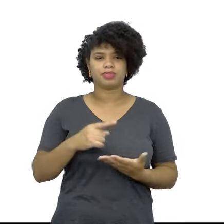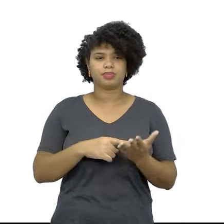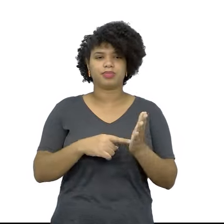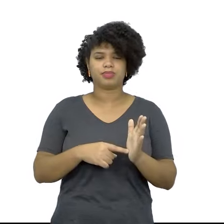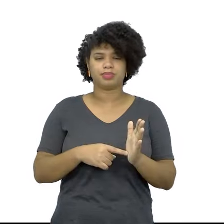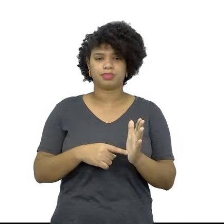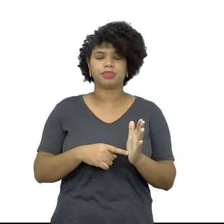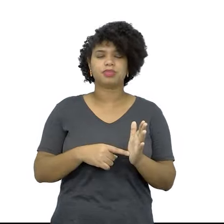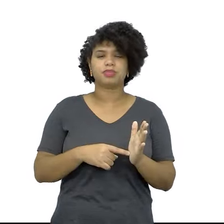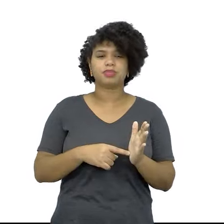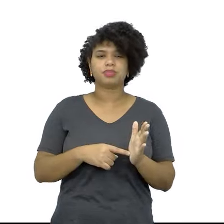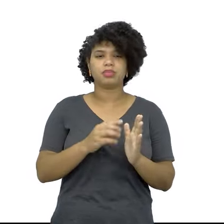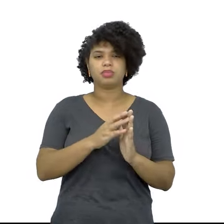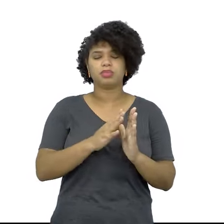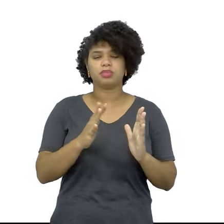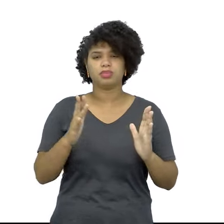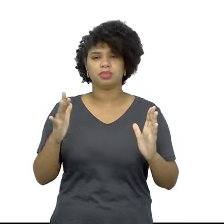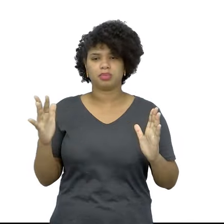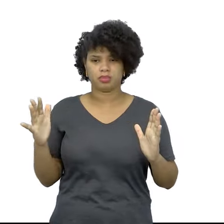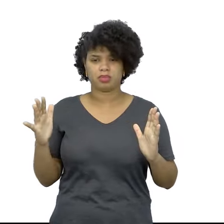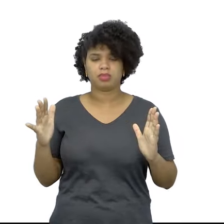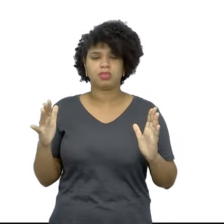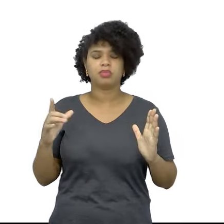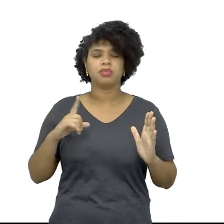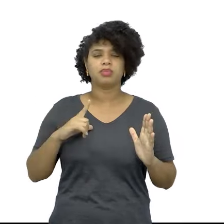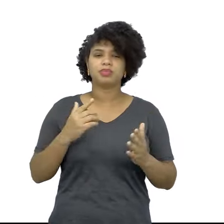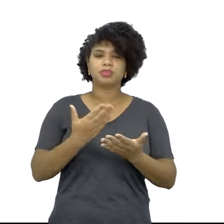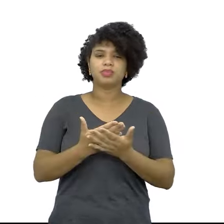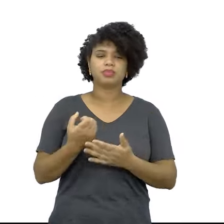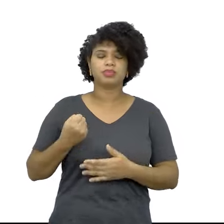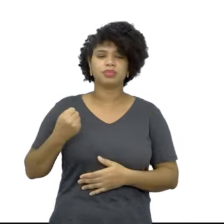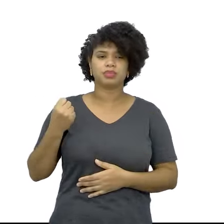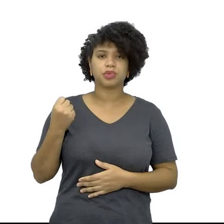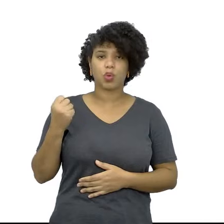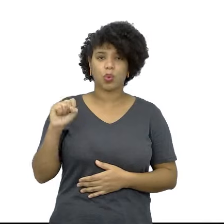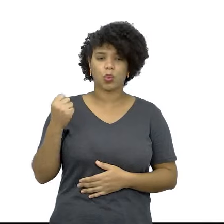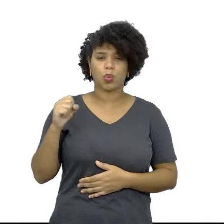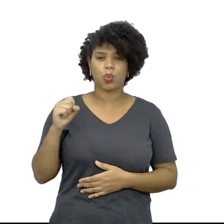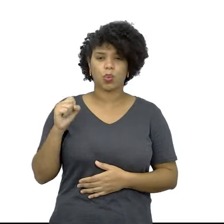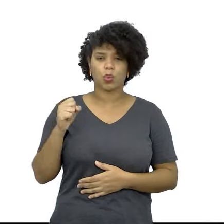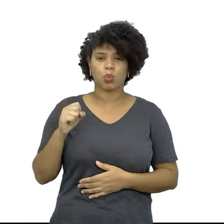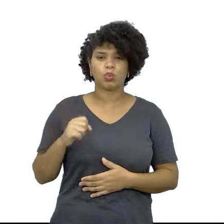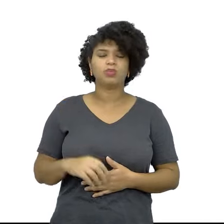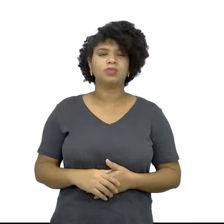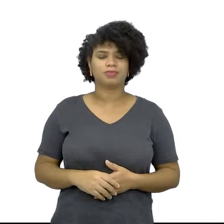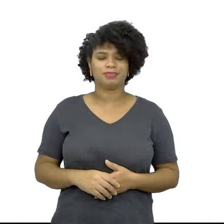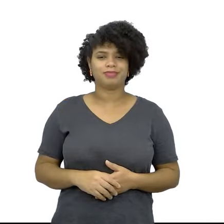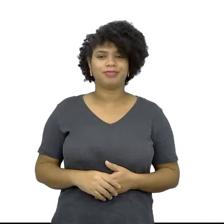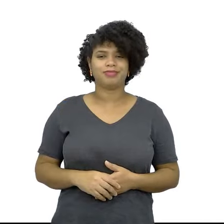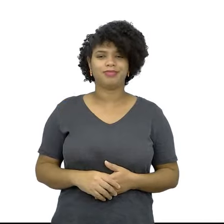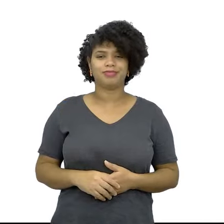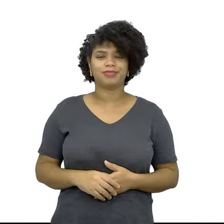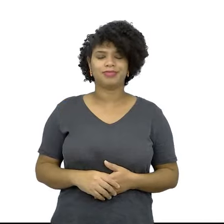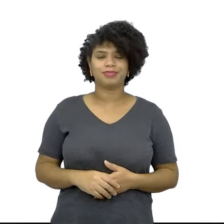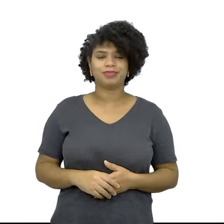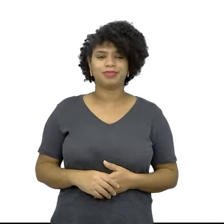a sequência aí, nós temos a aula 8, que trata